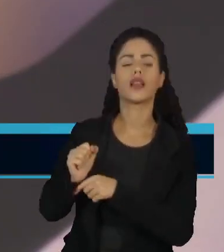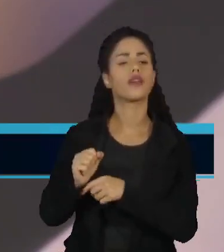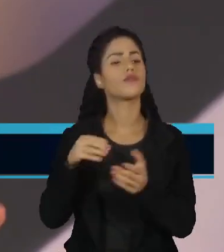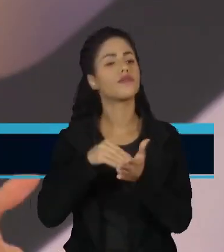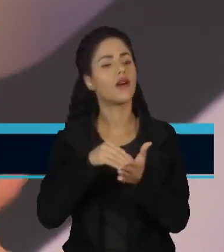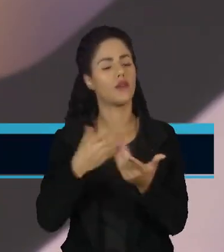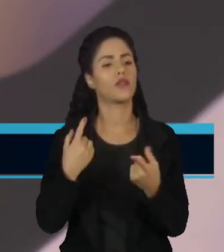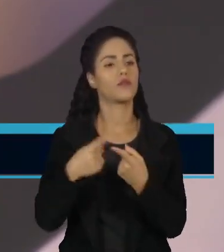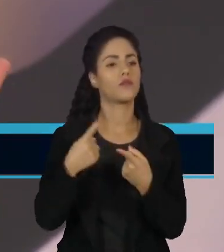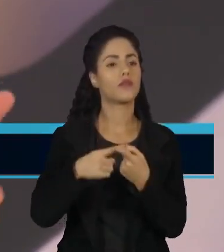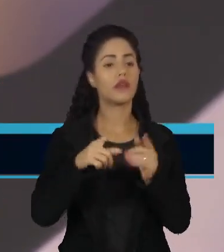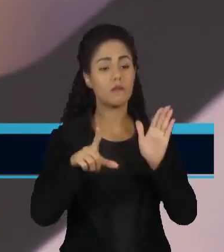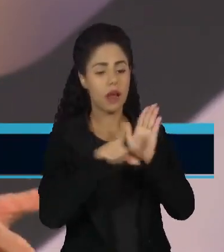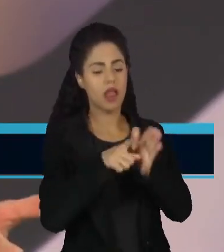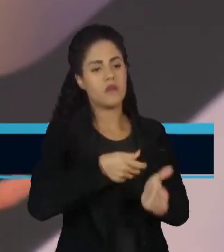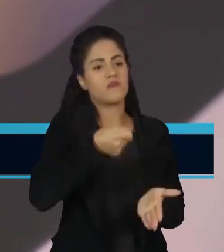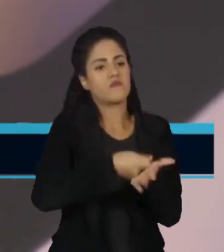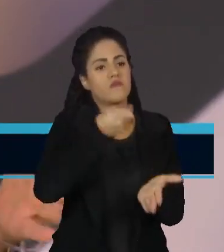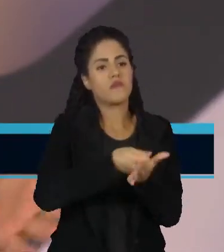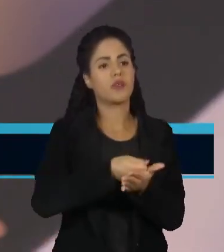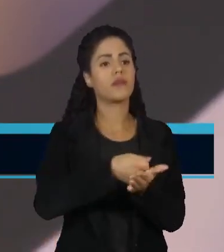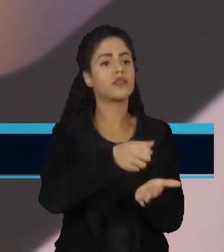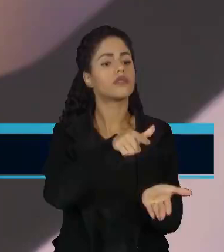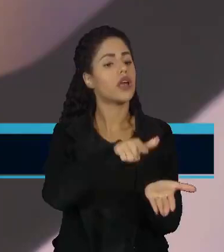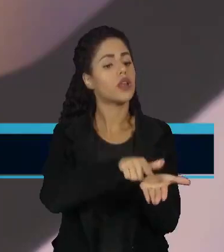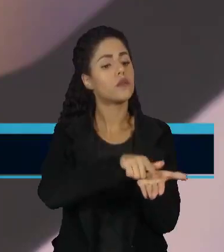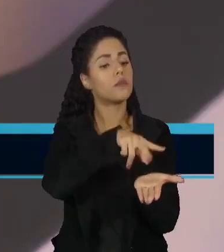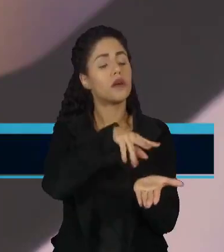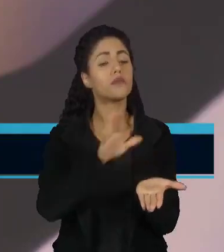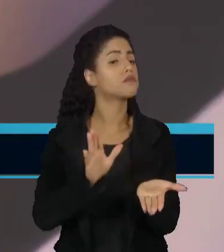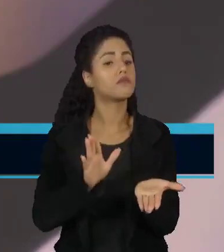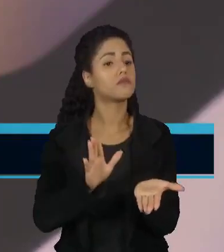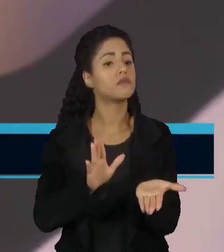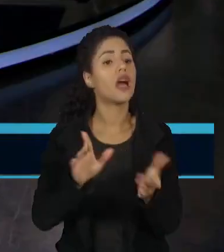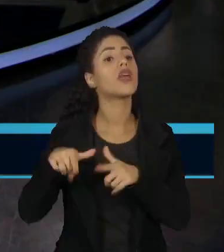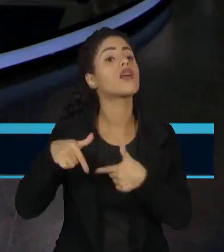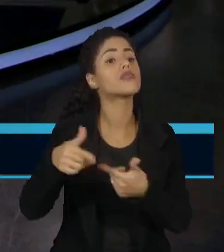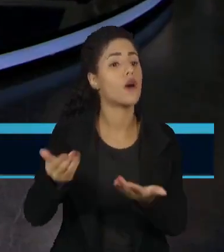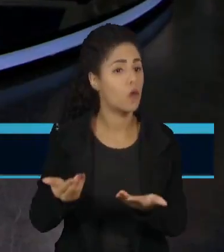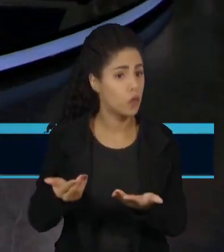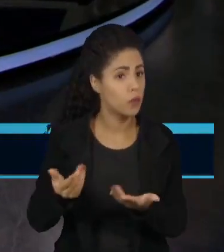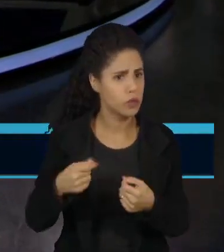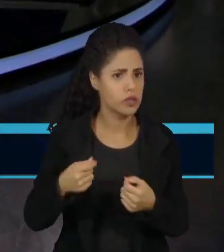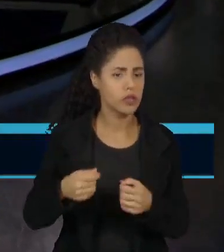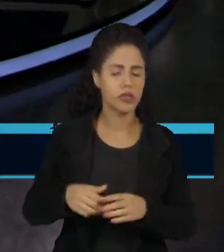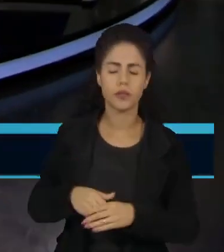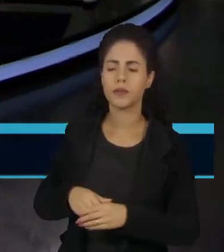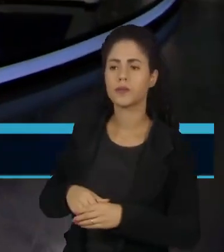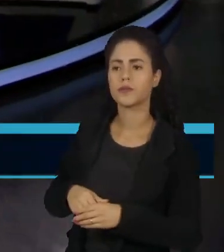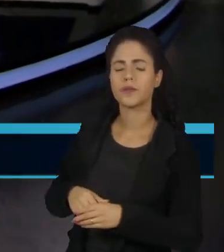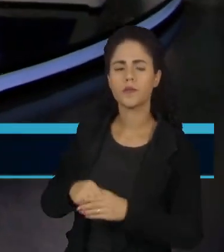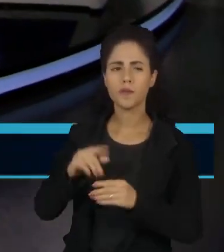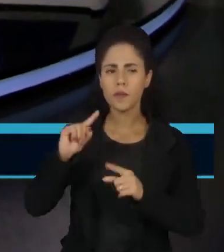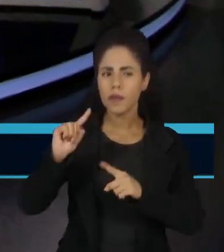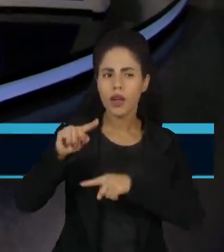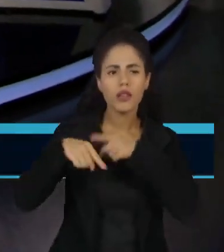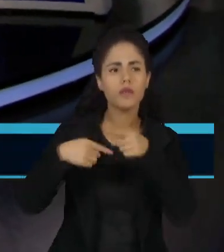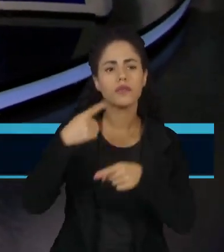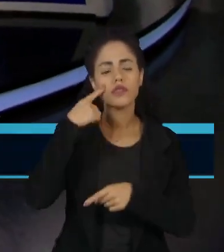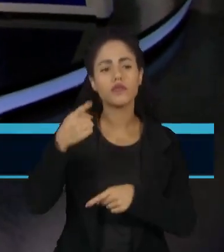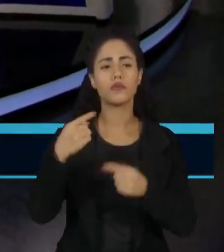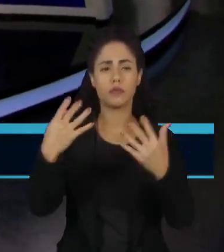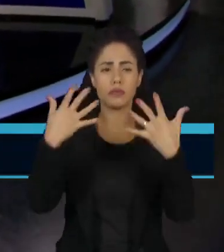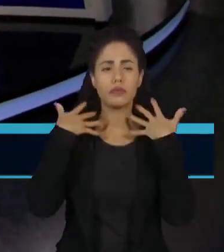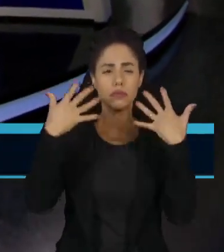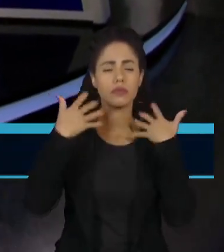adianta realmente se for uma lei muito dura e ela ficar no papel e não tiver ninguém fiscalizando. E agora, Cortella, será que depois dessas inúmeras ondas de